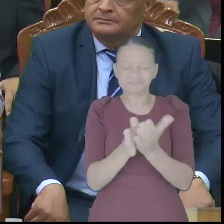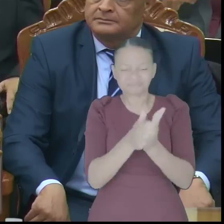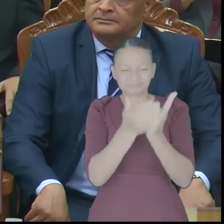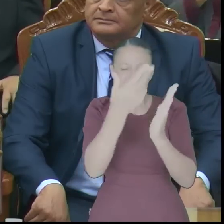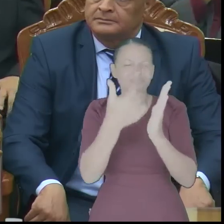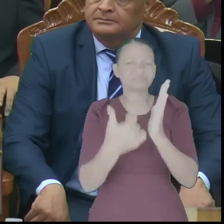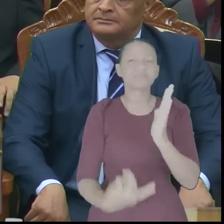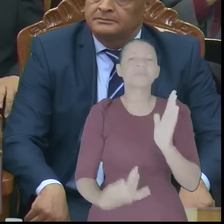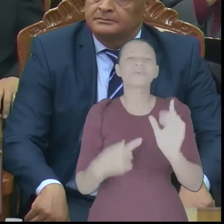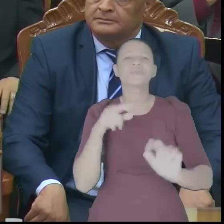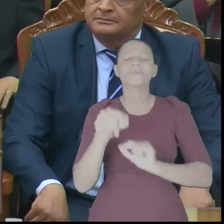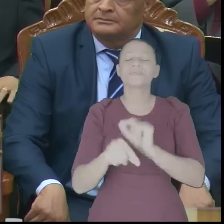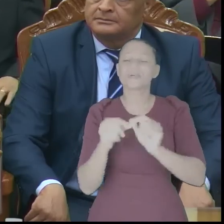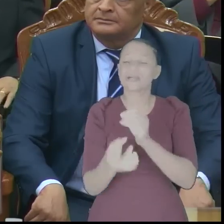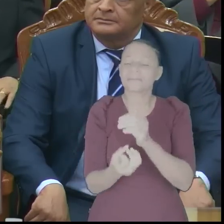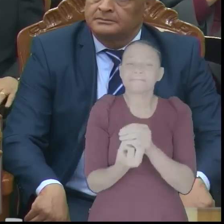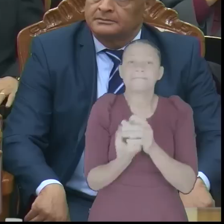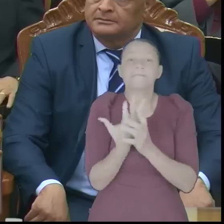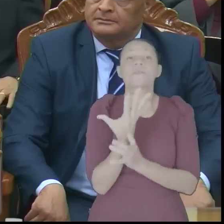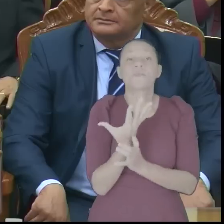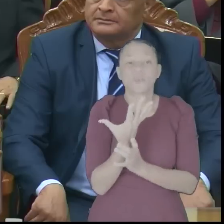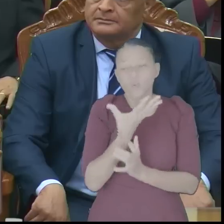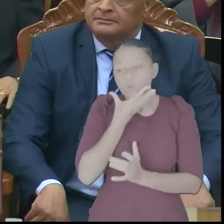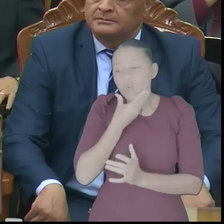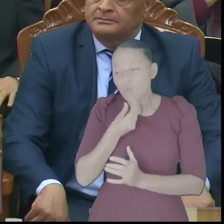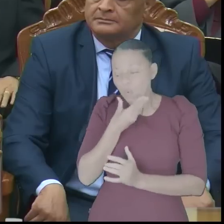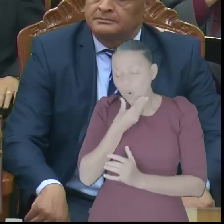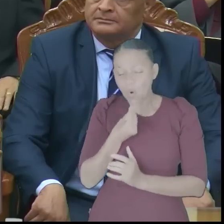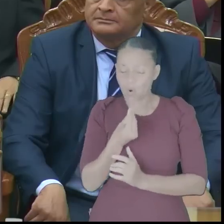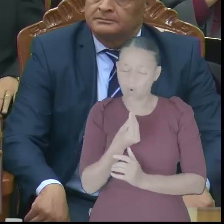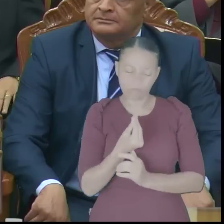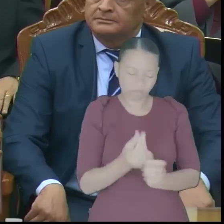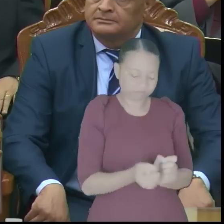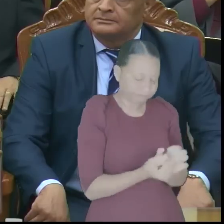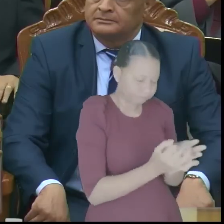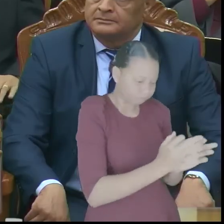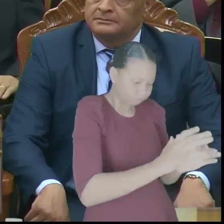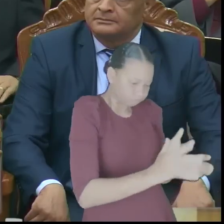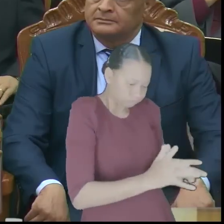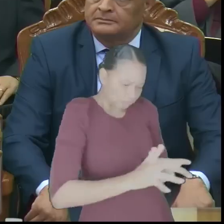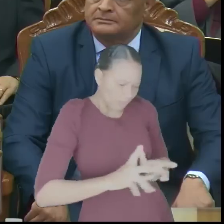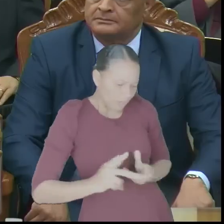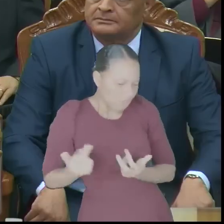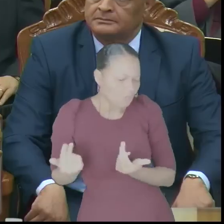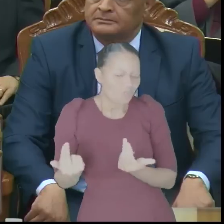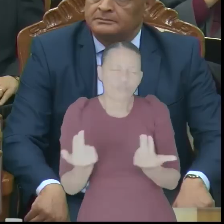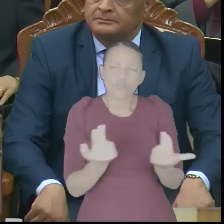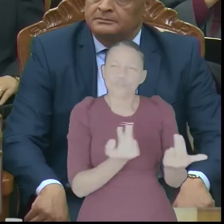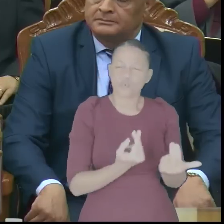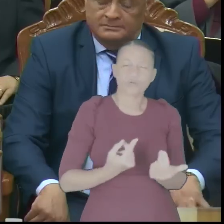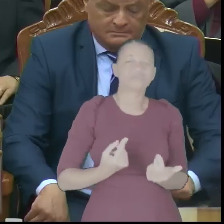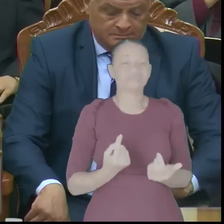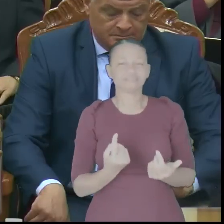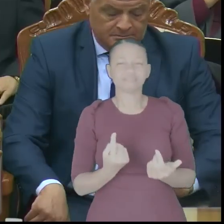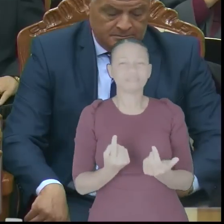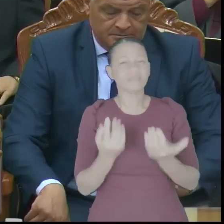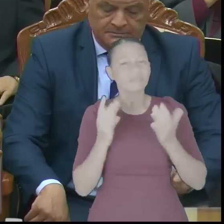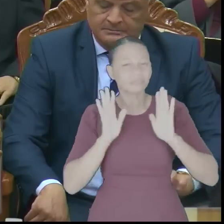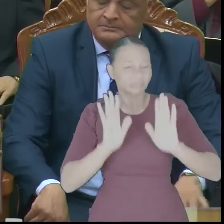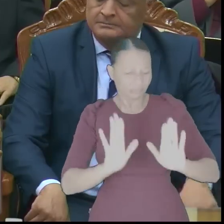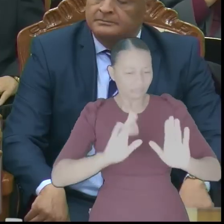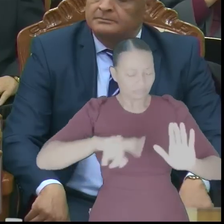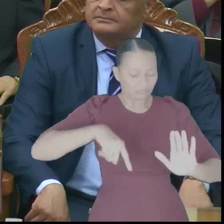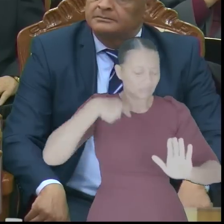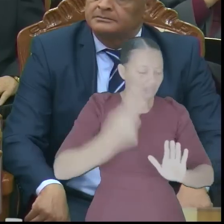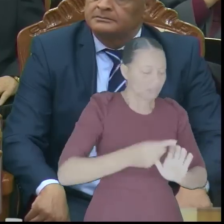ele cria também o homem, a sua imagem e a sua semelhança. E depois que Deus cria o homem, a Bíblia diz que ele